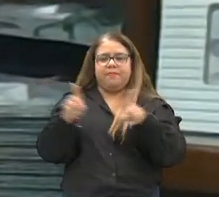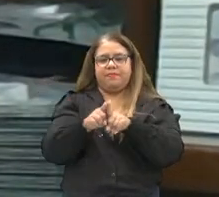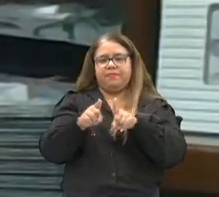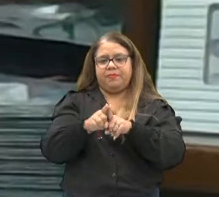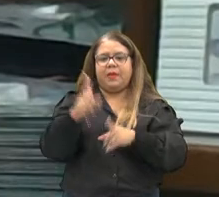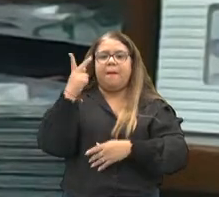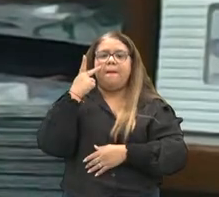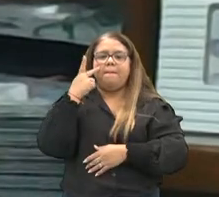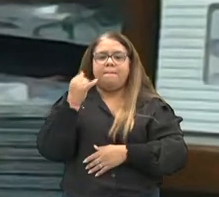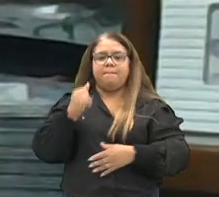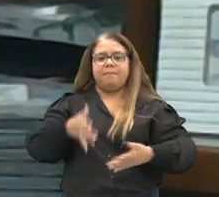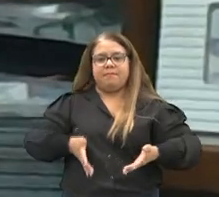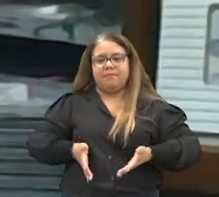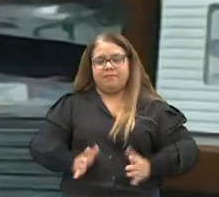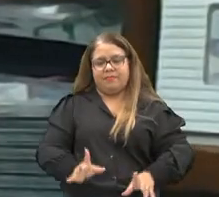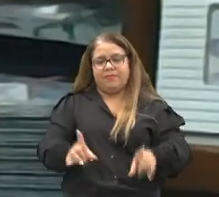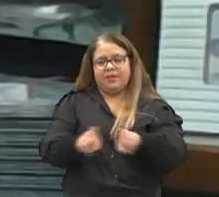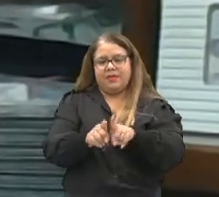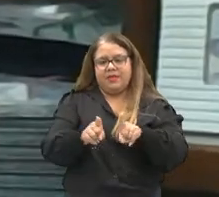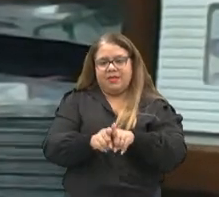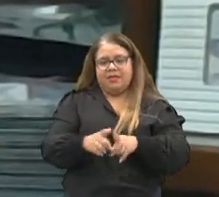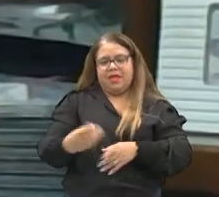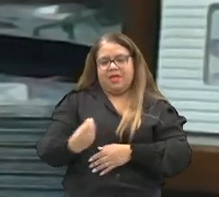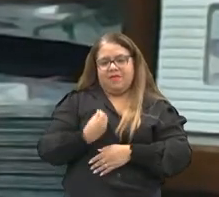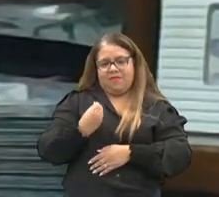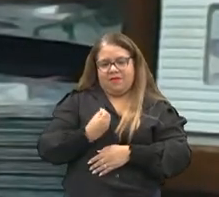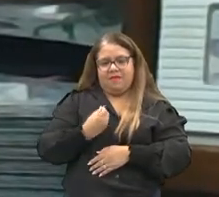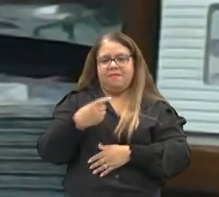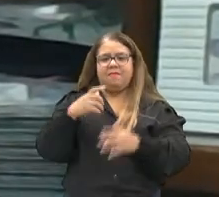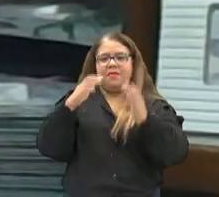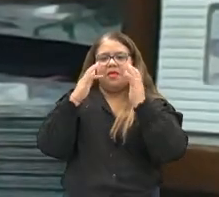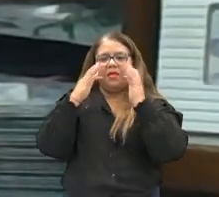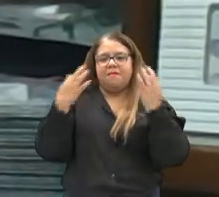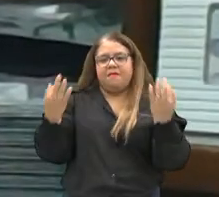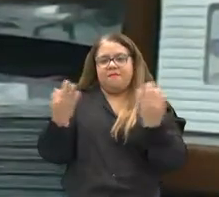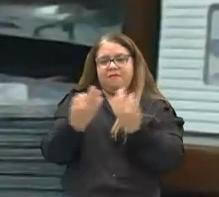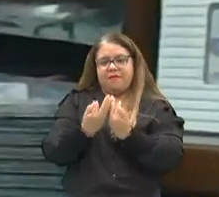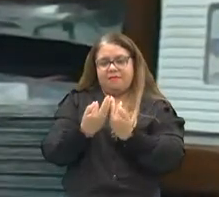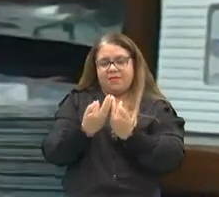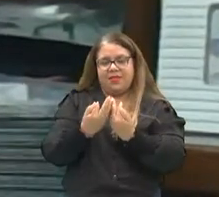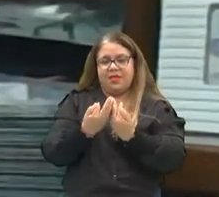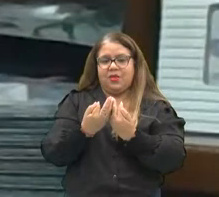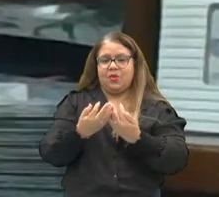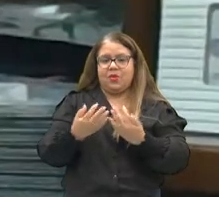nasceu e onde vive a minha maravilhosa família,